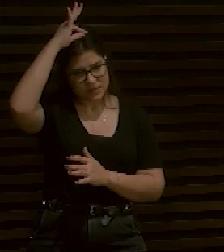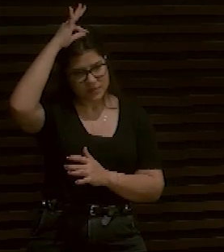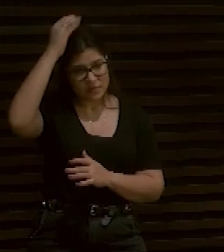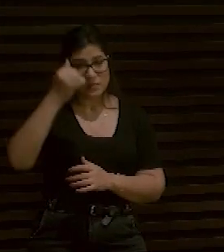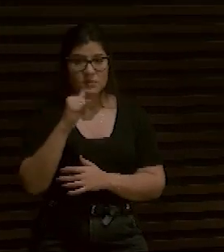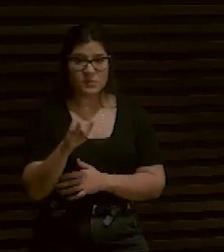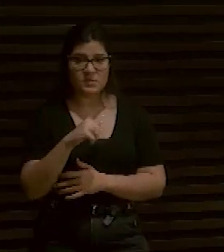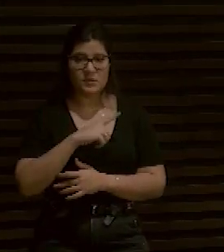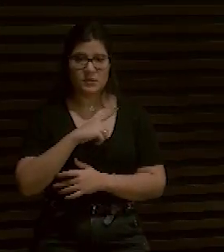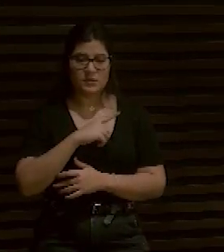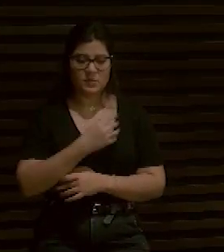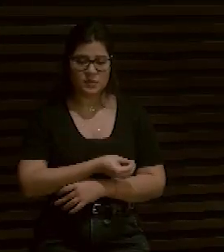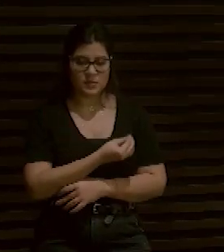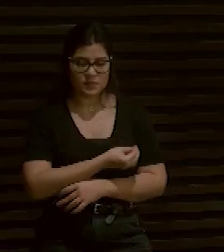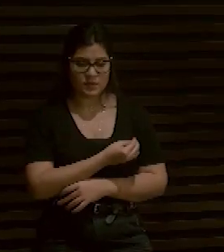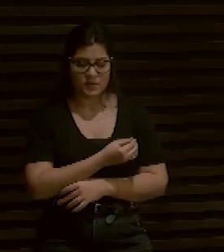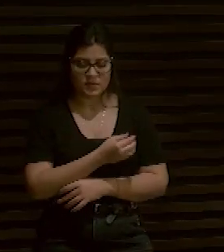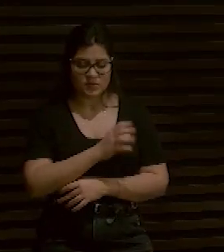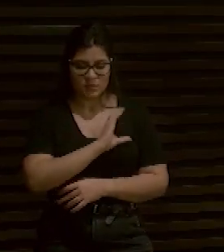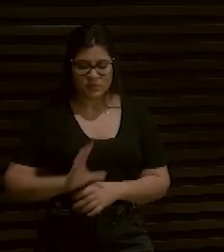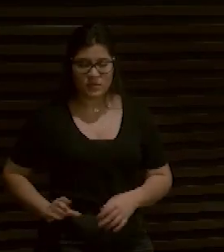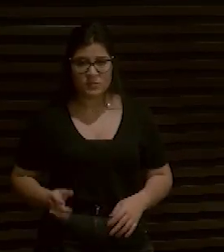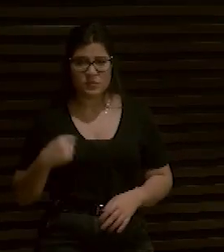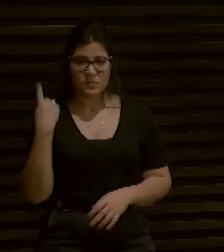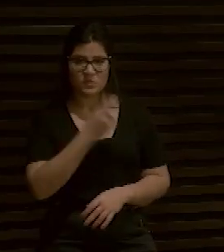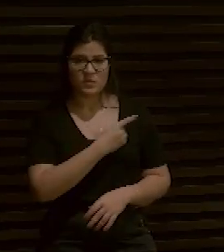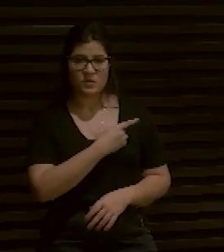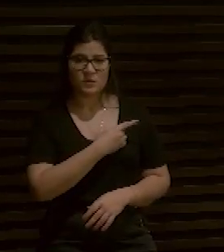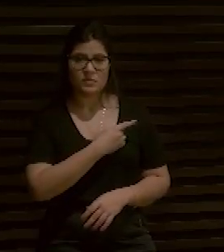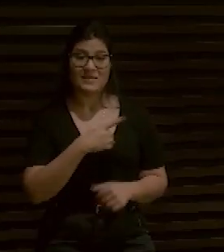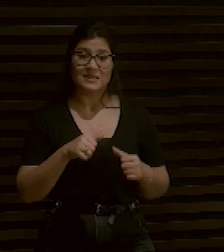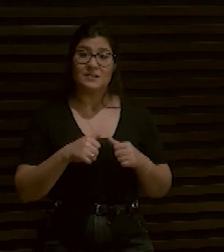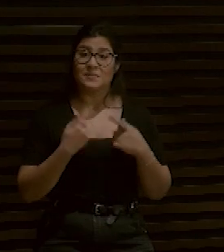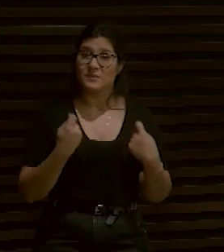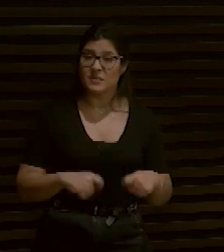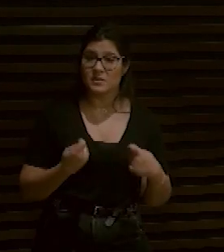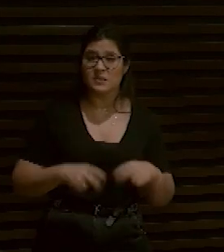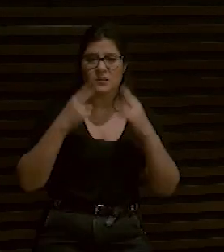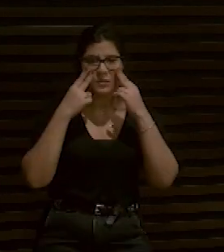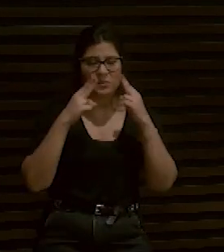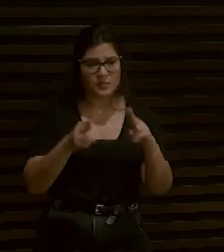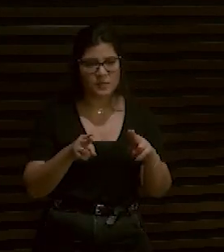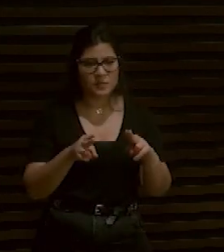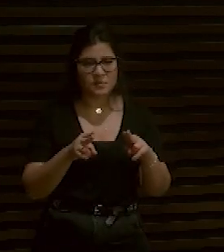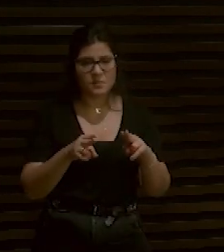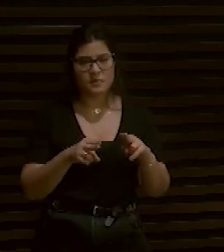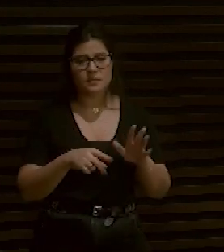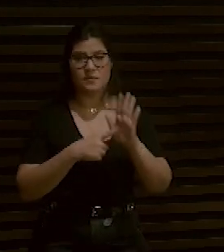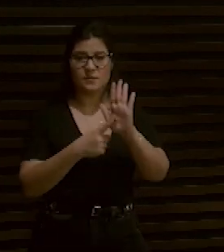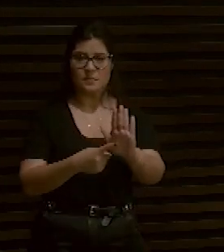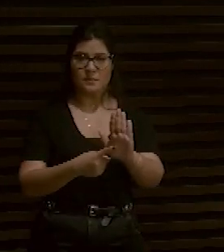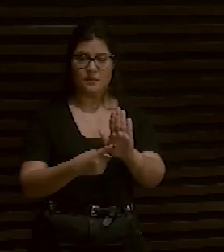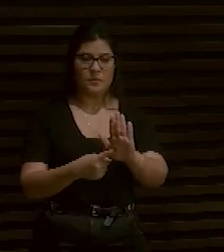em nós, temos o Espírito de Deus em nós. E esses atributos precisam ser vistos por todo mundo. Eu costumo